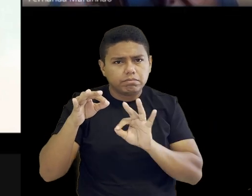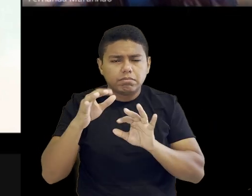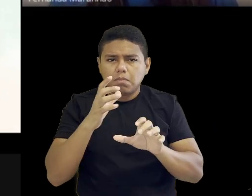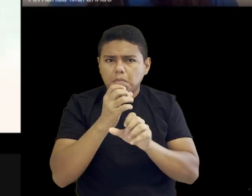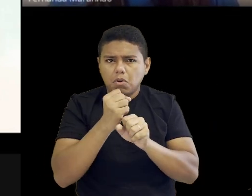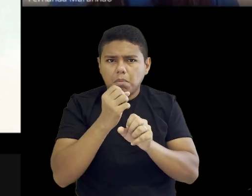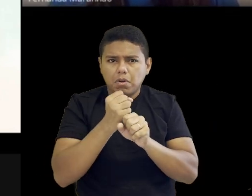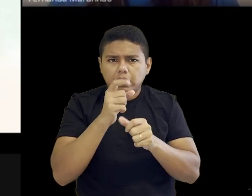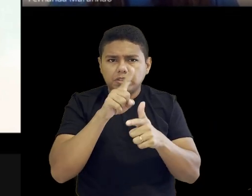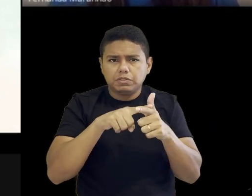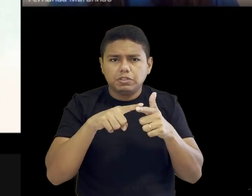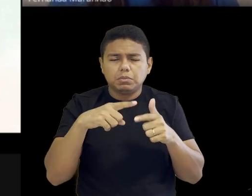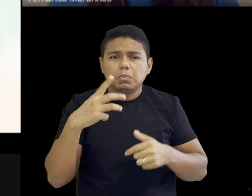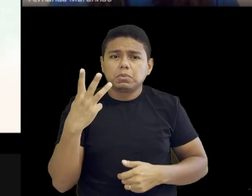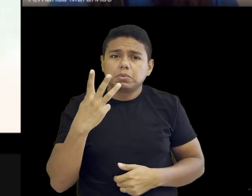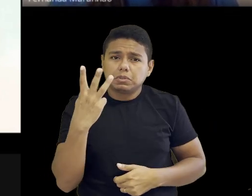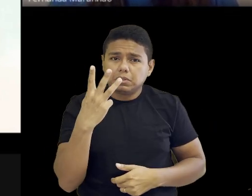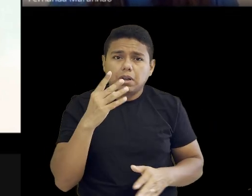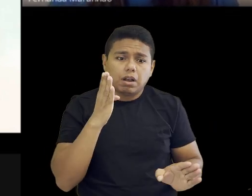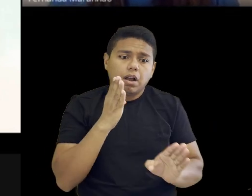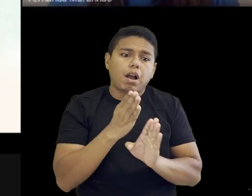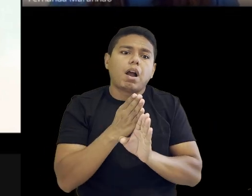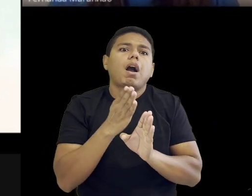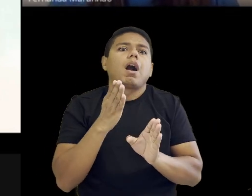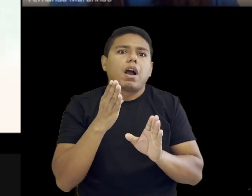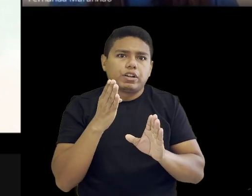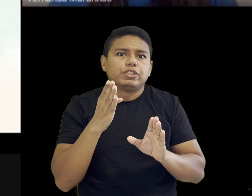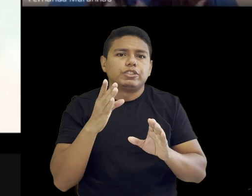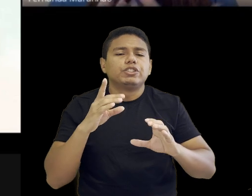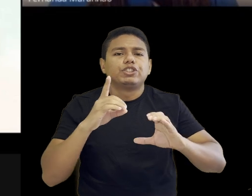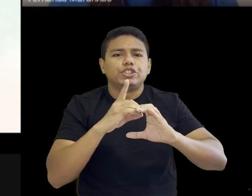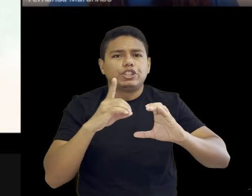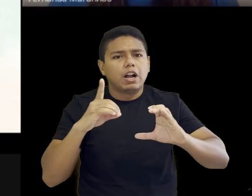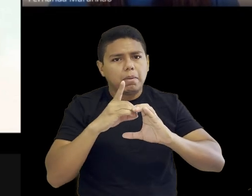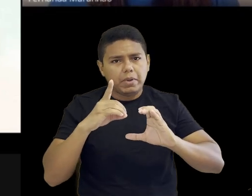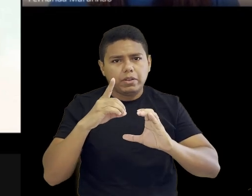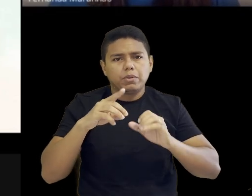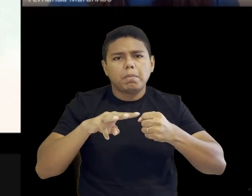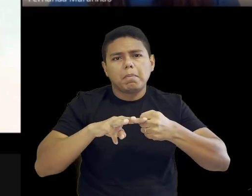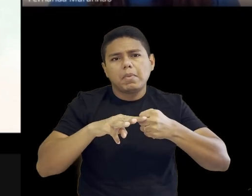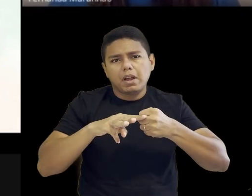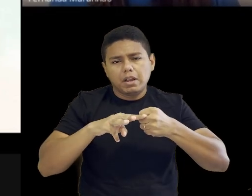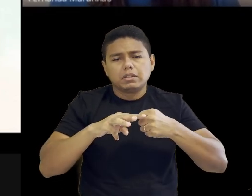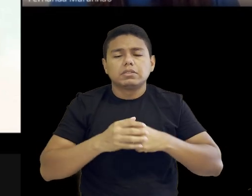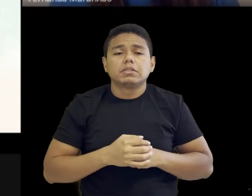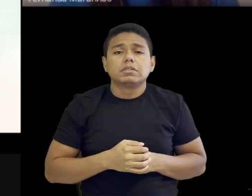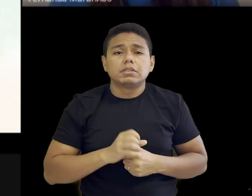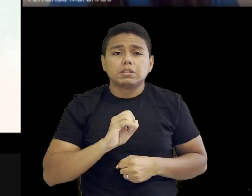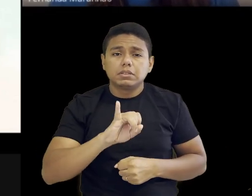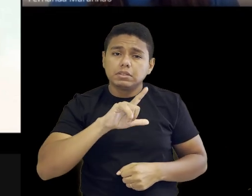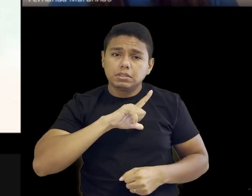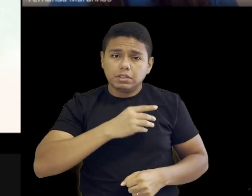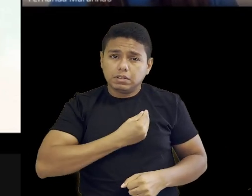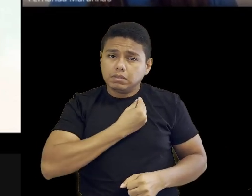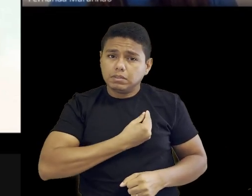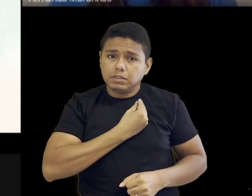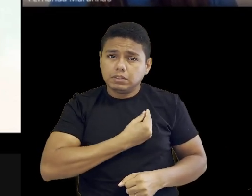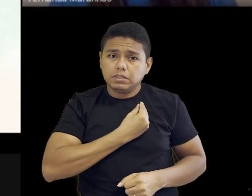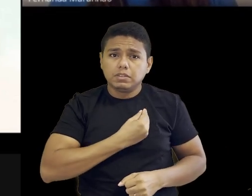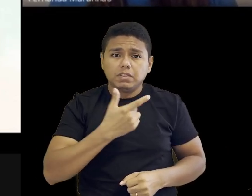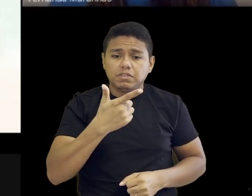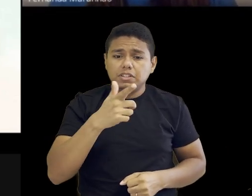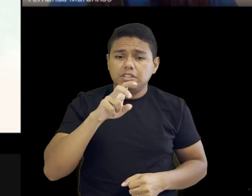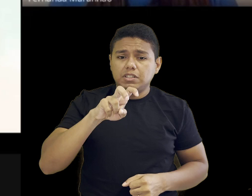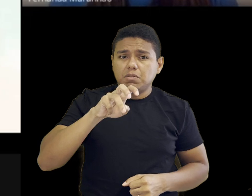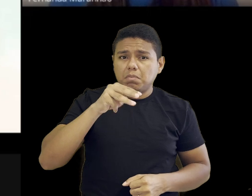planos, essas medidas são somadas e divididas por 3 e encontramos então o seu diâmetro médio. Se nós temos um saco gestacional cujo diâmetro médio